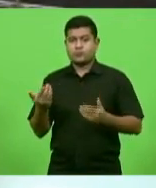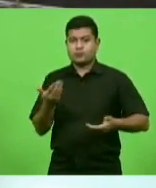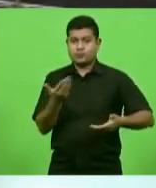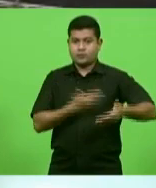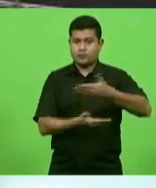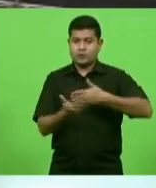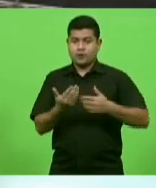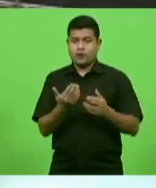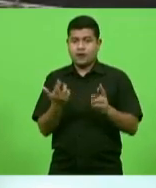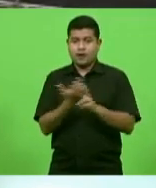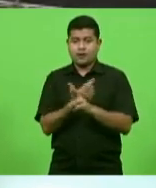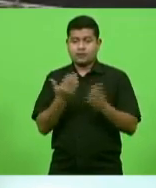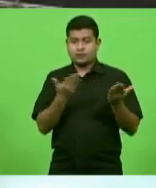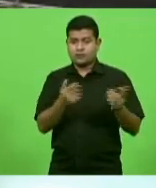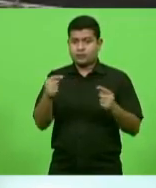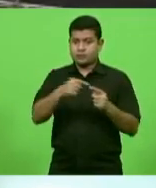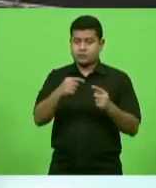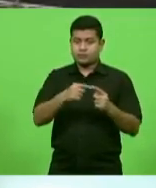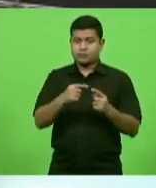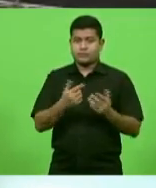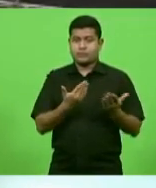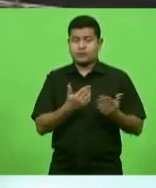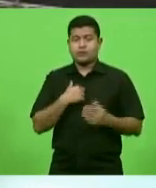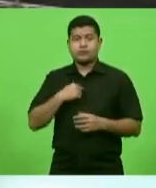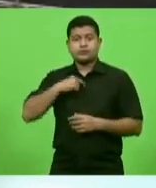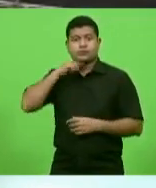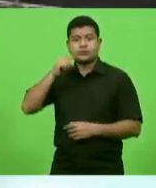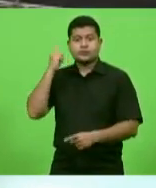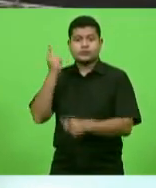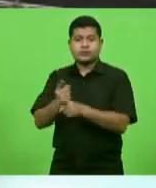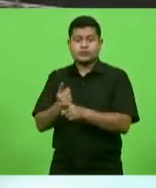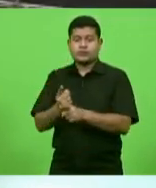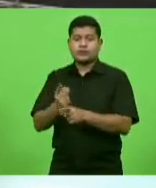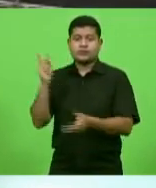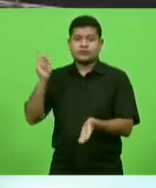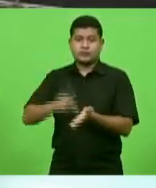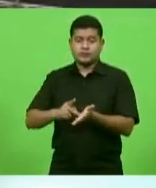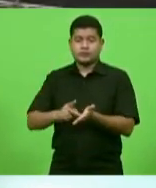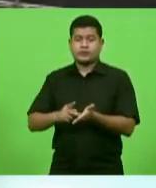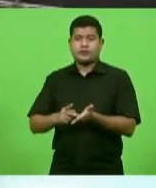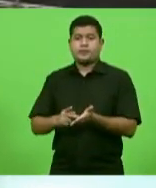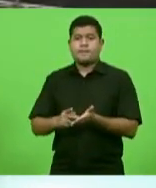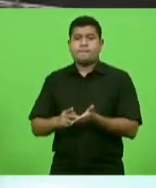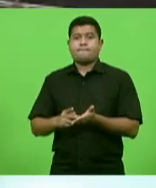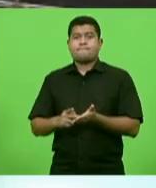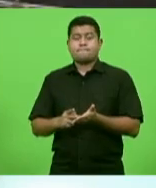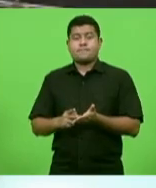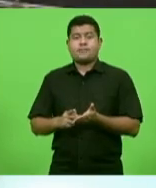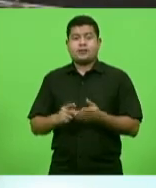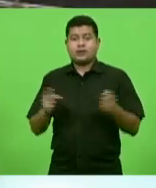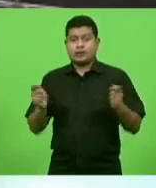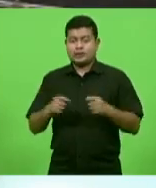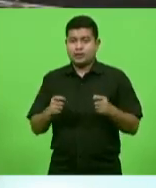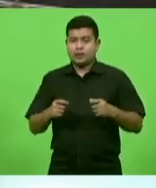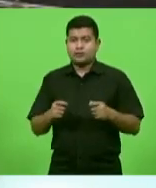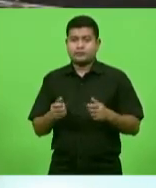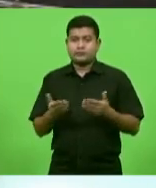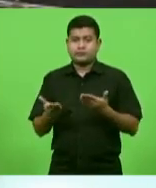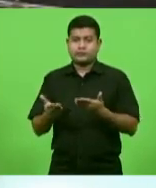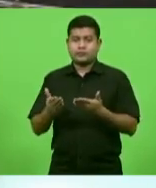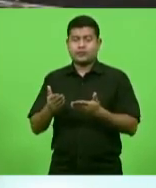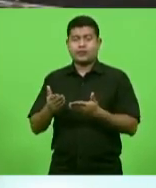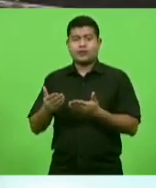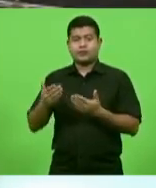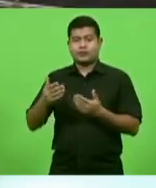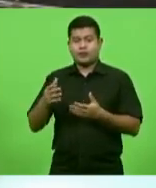envolvimento do governador do estado não foi possível encontrar nenhum indício que eu confirmasse seja no